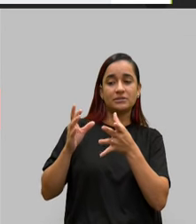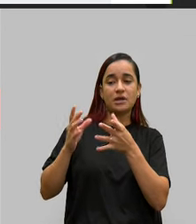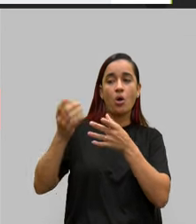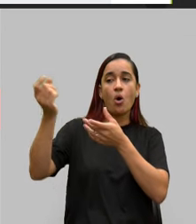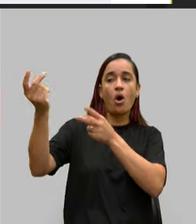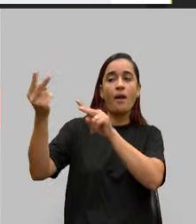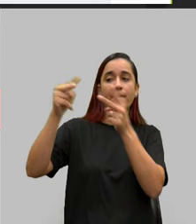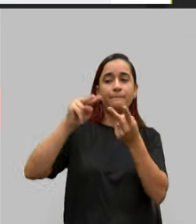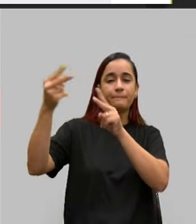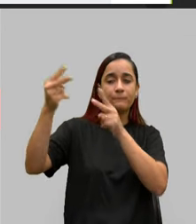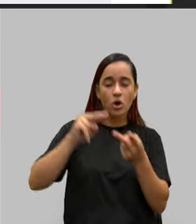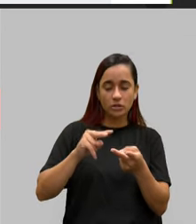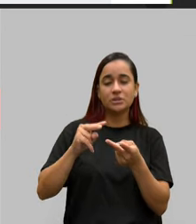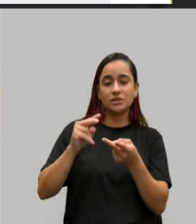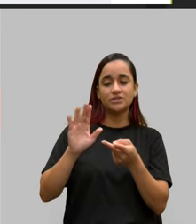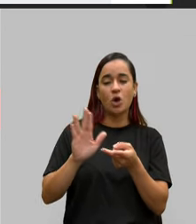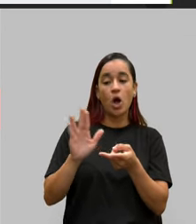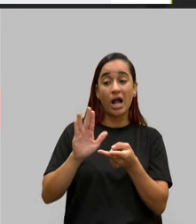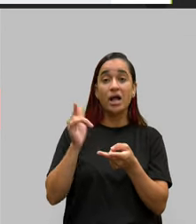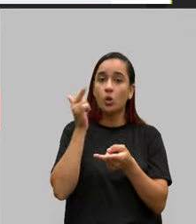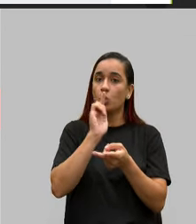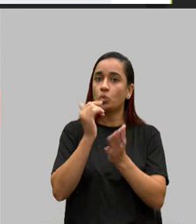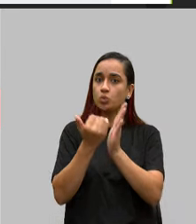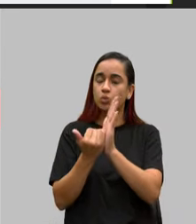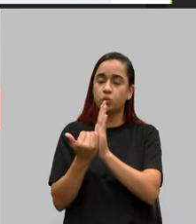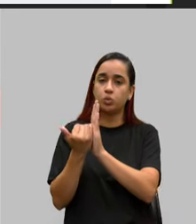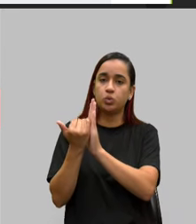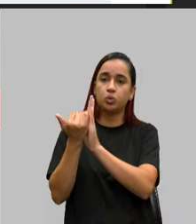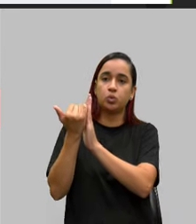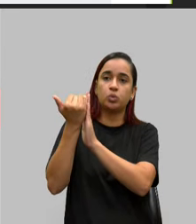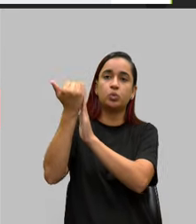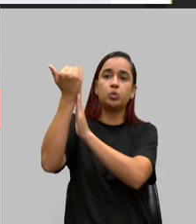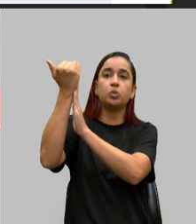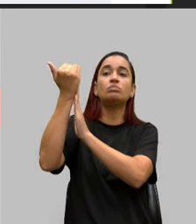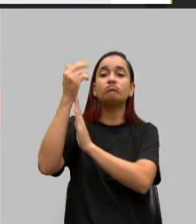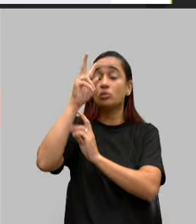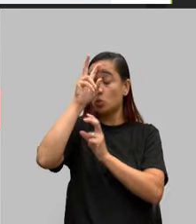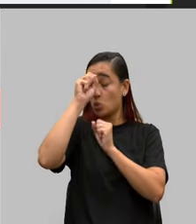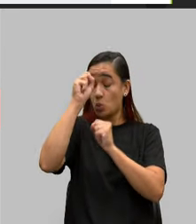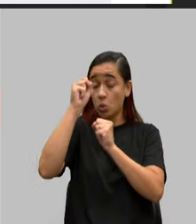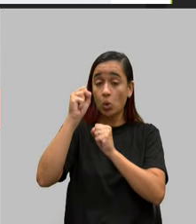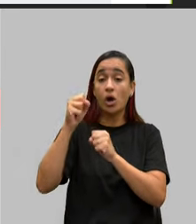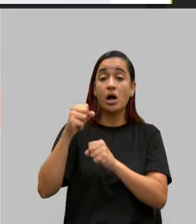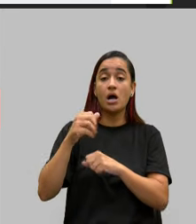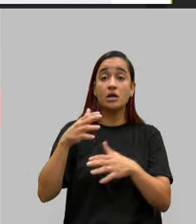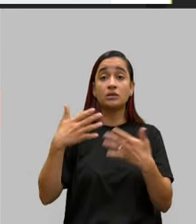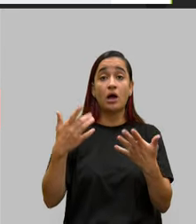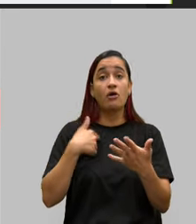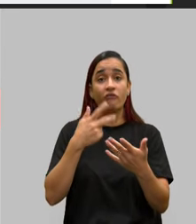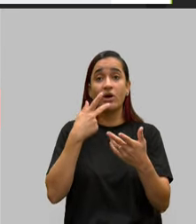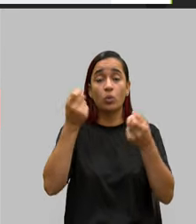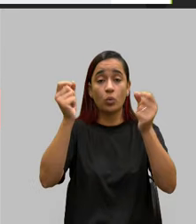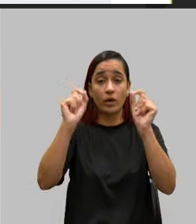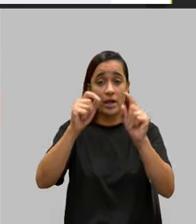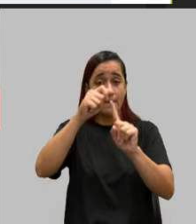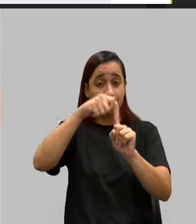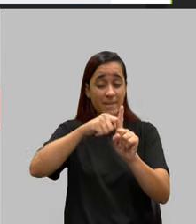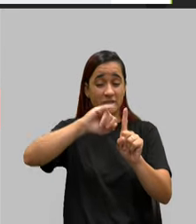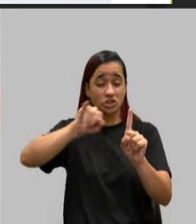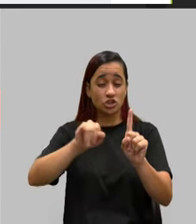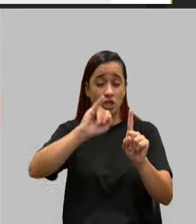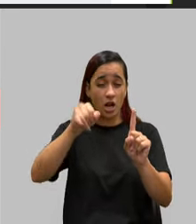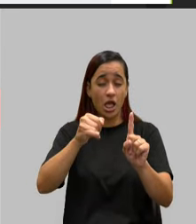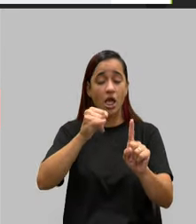crescendo assustadoramente e eu posso dizer para vocês que de Janeiro de 2023 que esse último dado aí